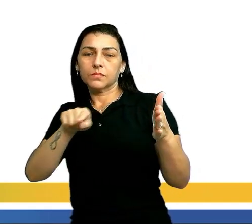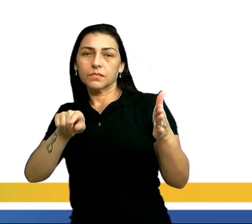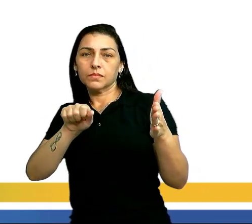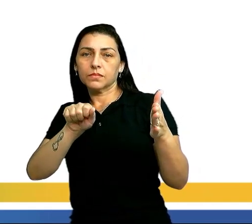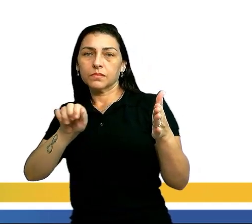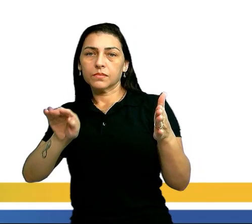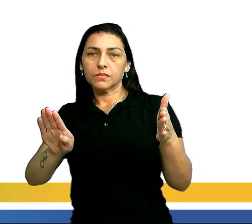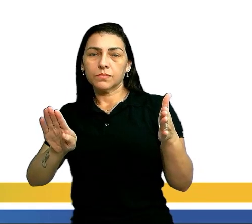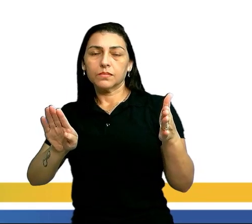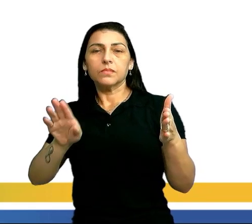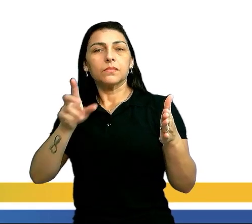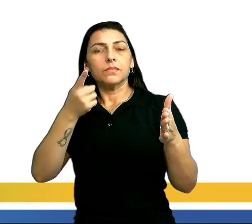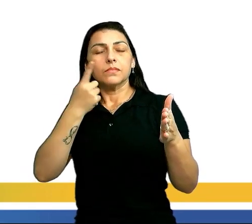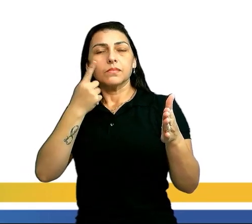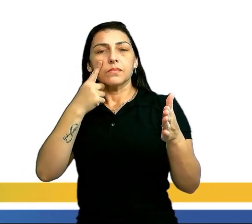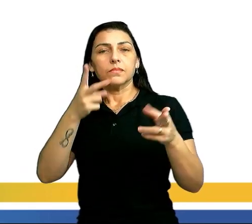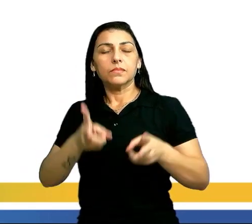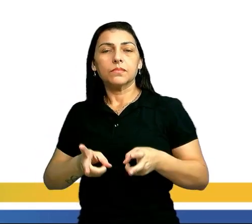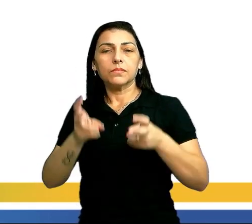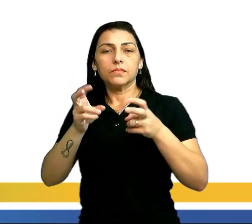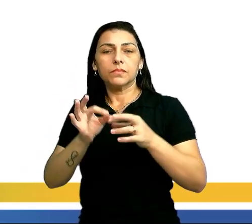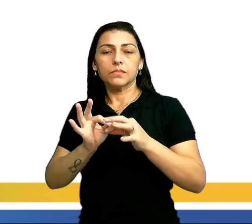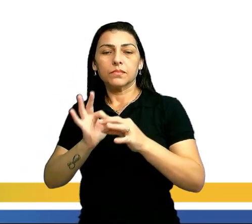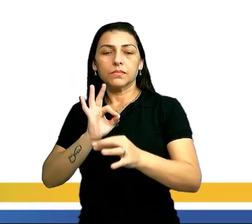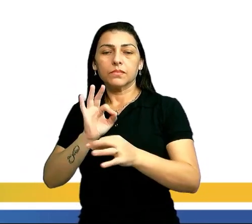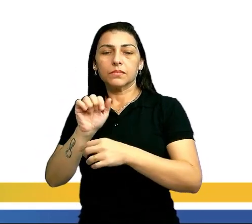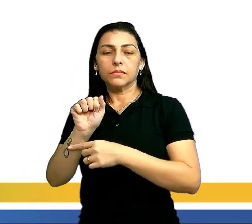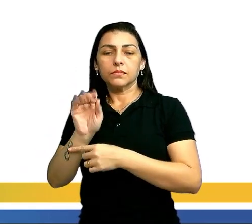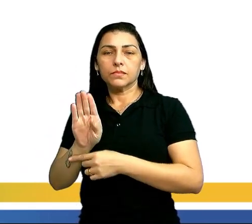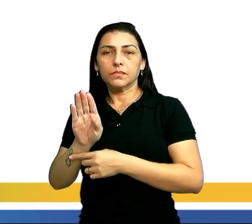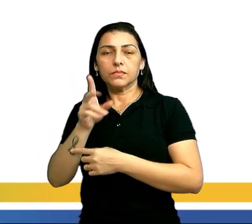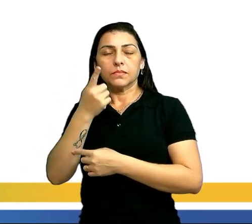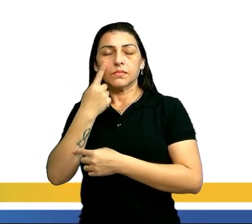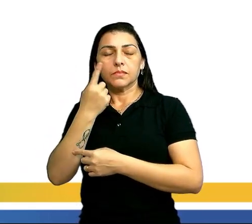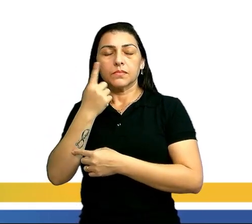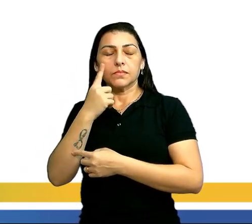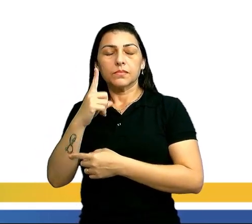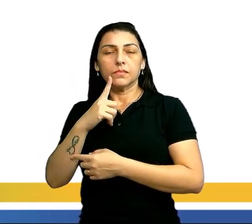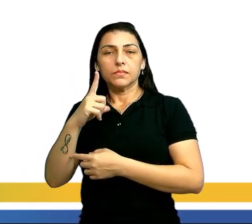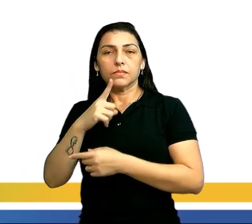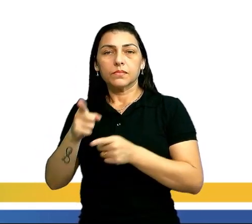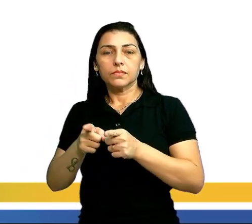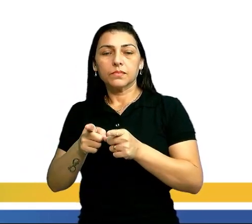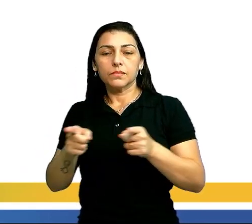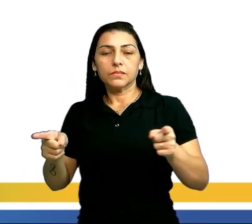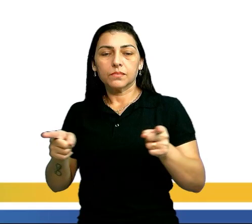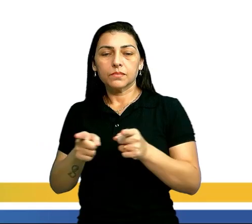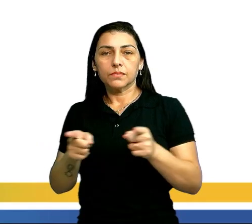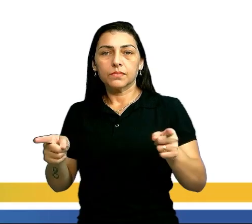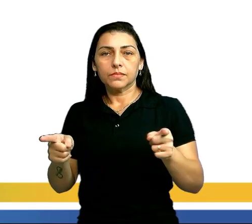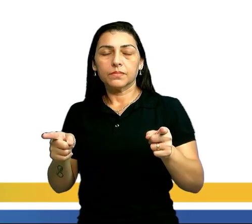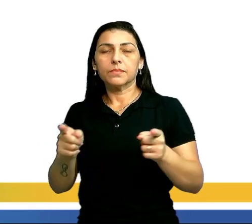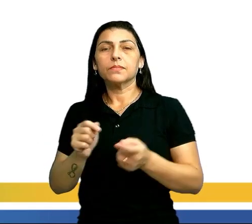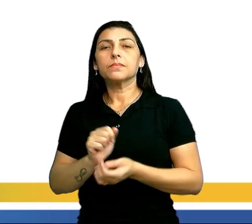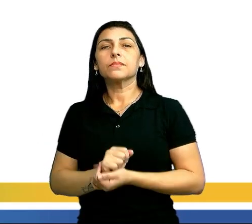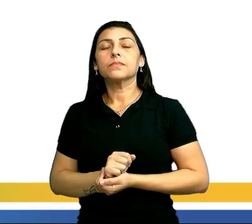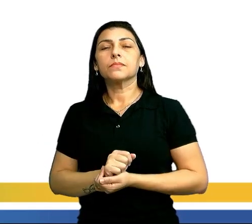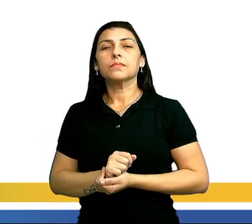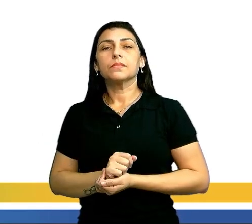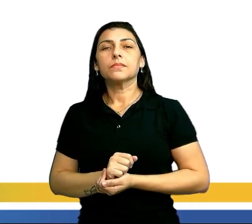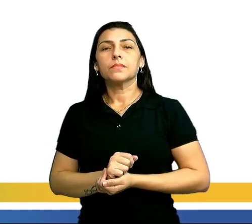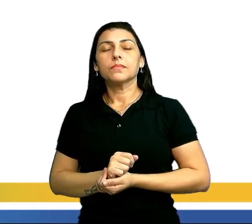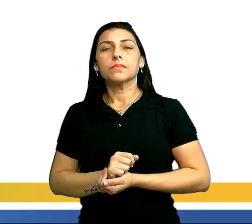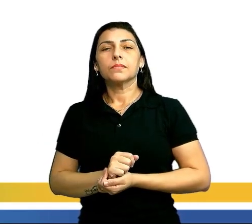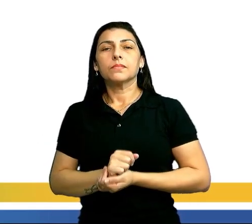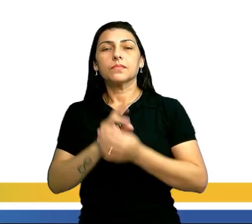AB. E nós vamos denotar distância de AB. Veja como obter o tamanho desse segmento, ou seja, a distância. Vamos